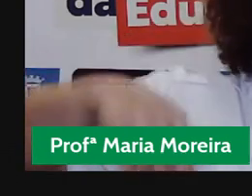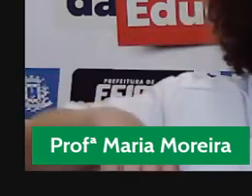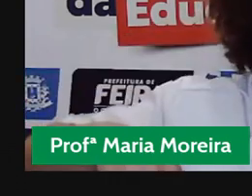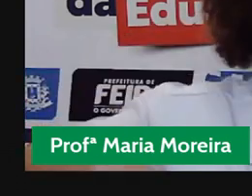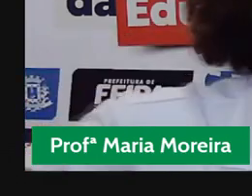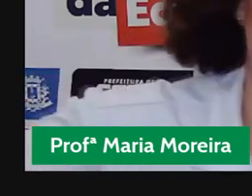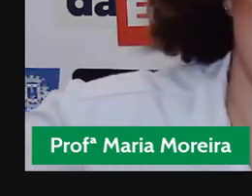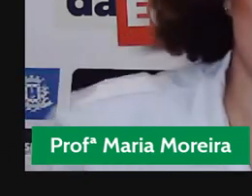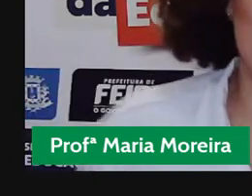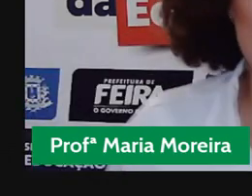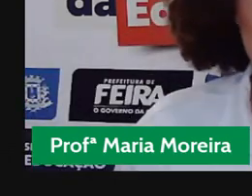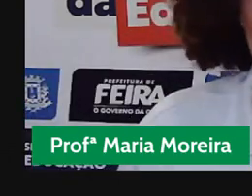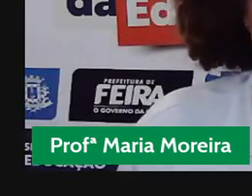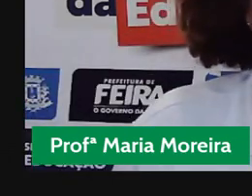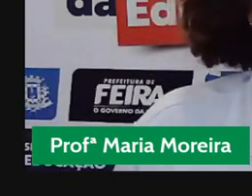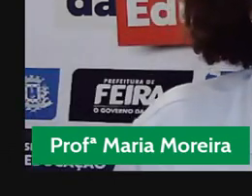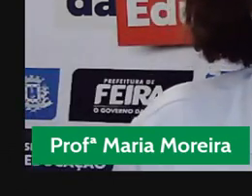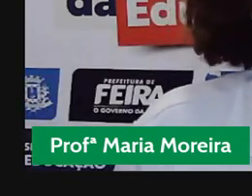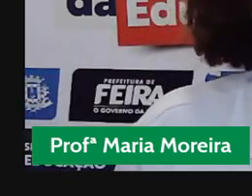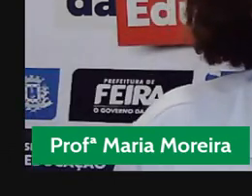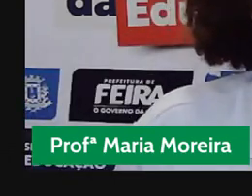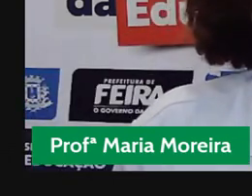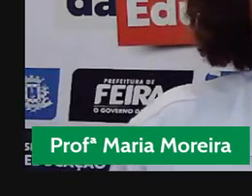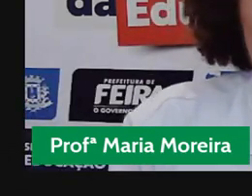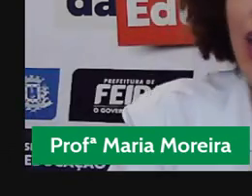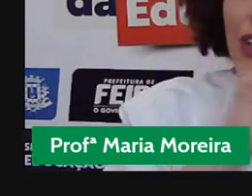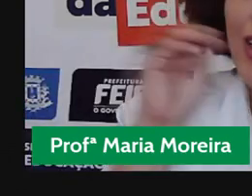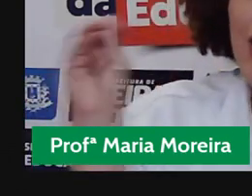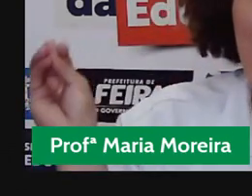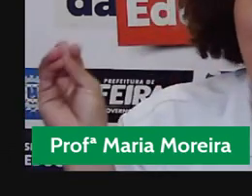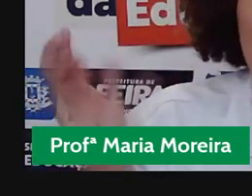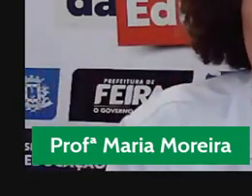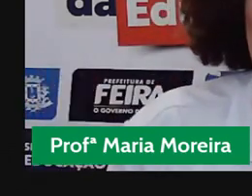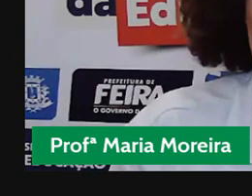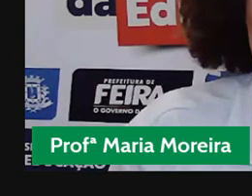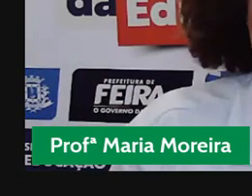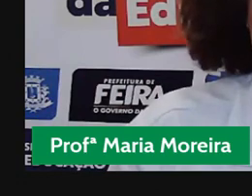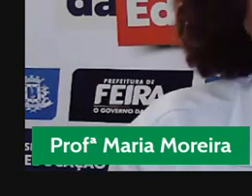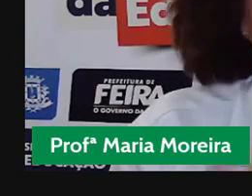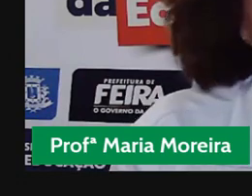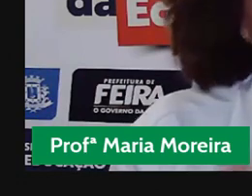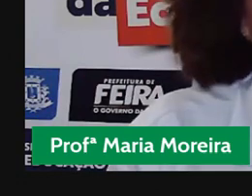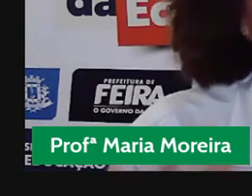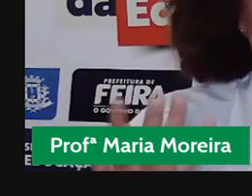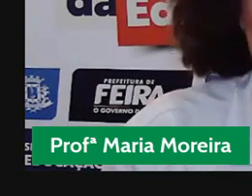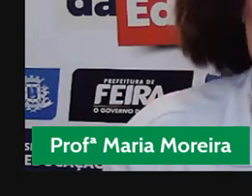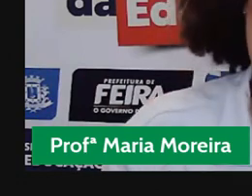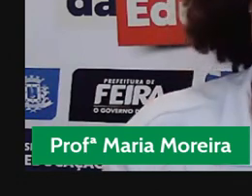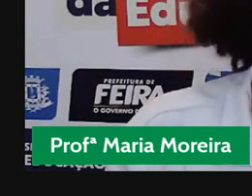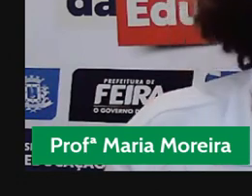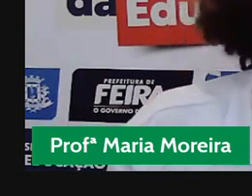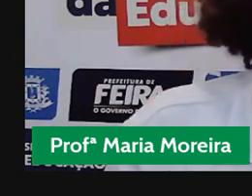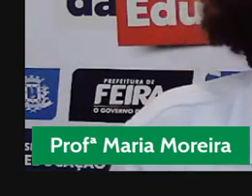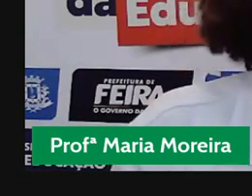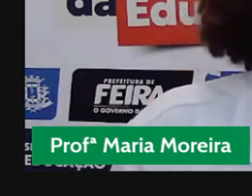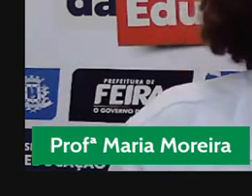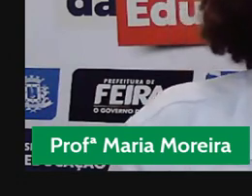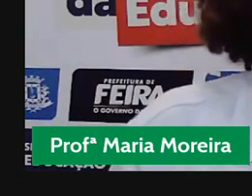o nosso vídeo tá de se inscrever no canal da Seduc de deixar aquele comentário indico